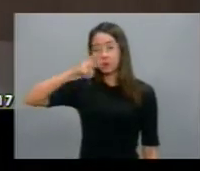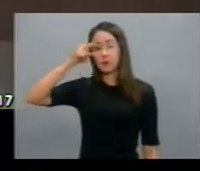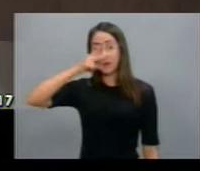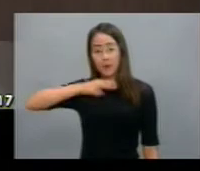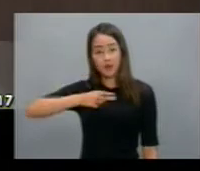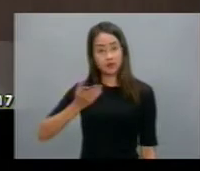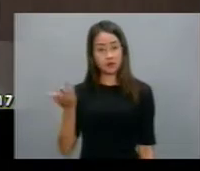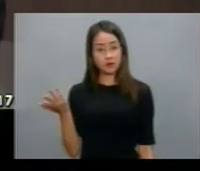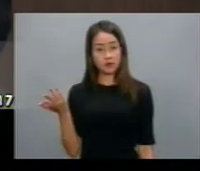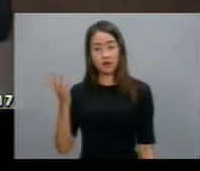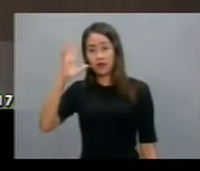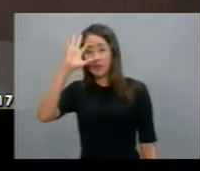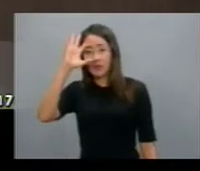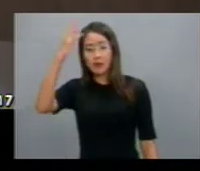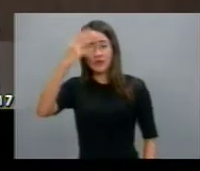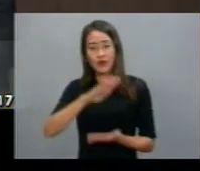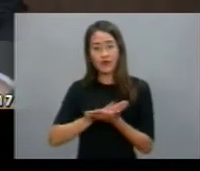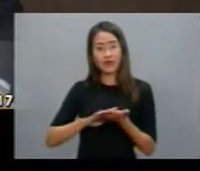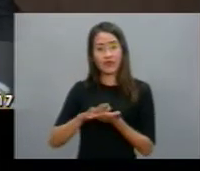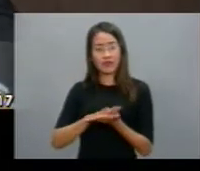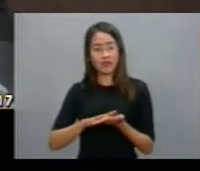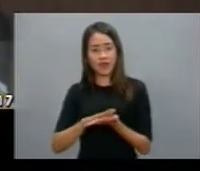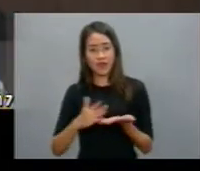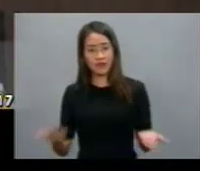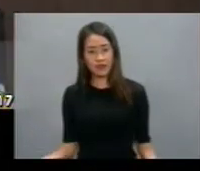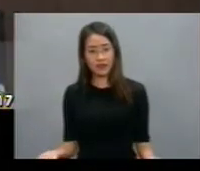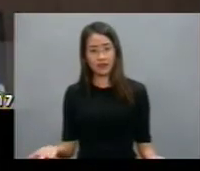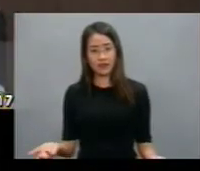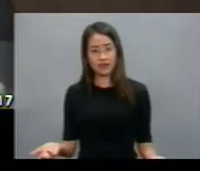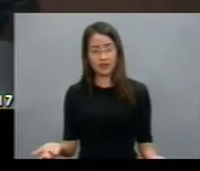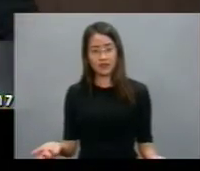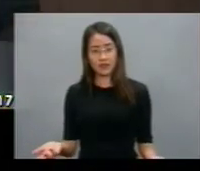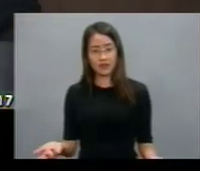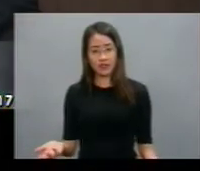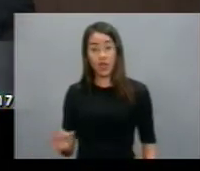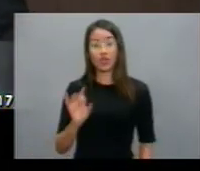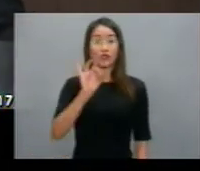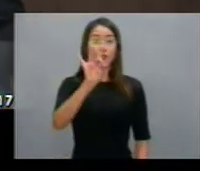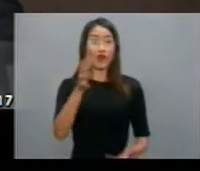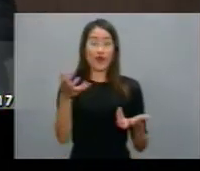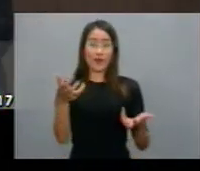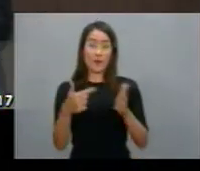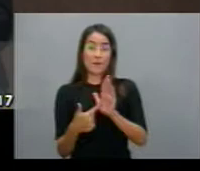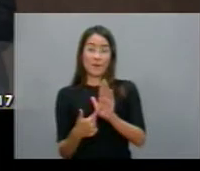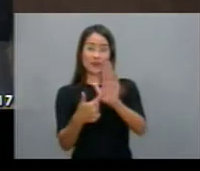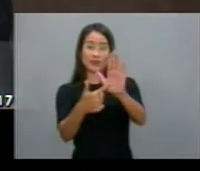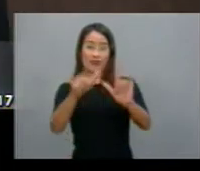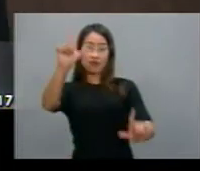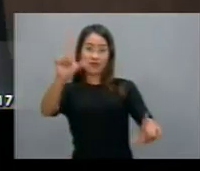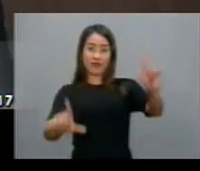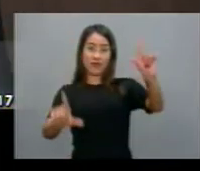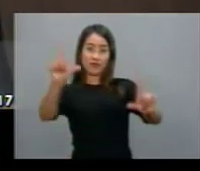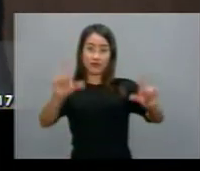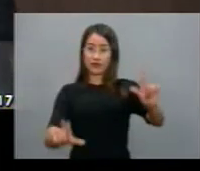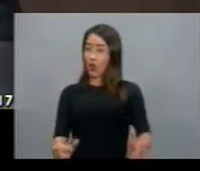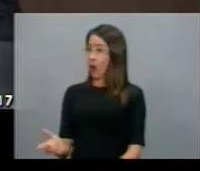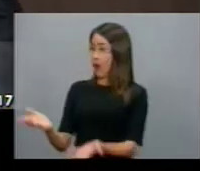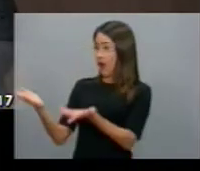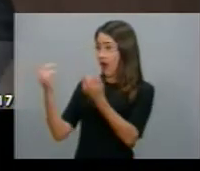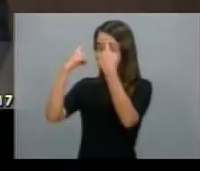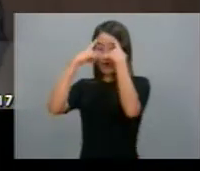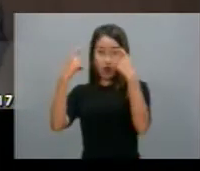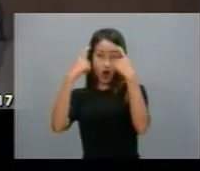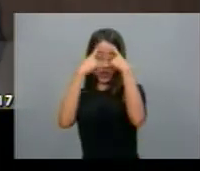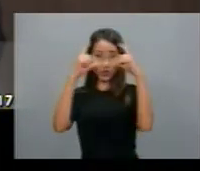forma intuitiva, imediatista e midiática. Porque, obviamente, a segurança pública, ela desperta na